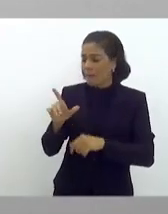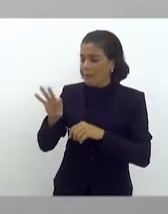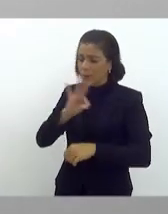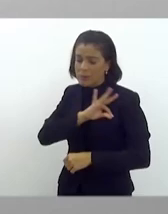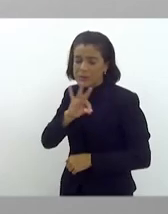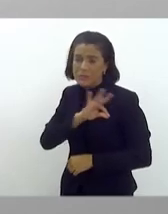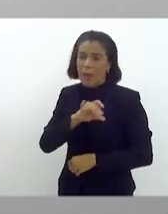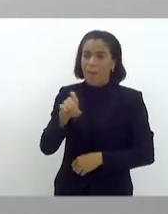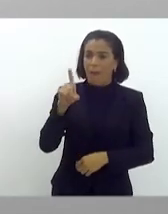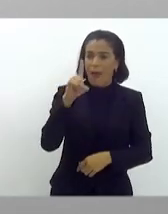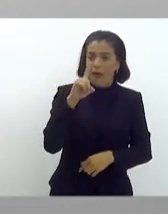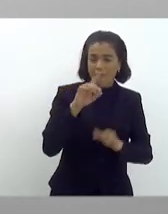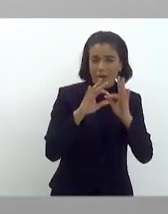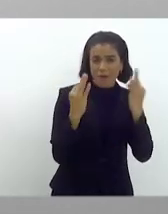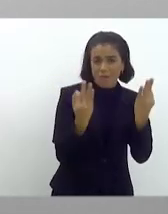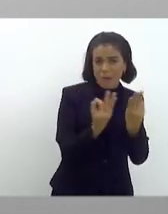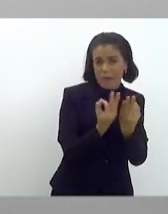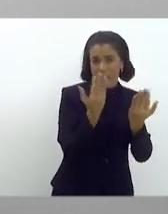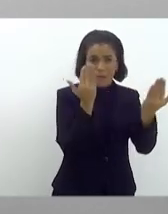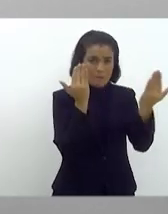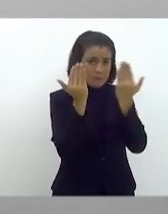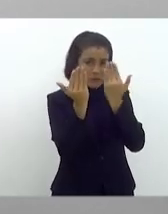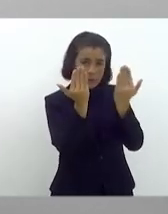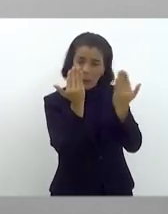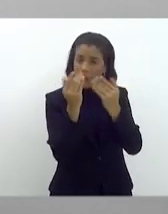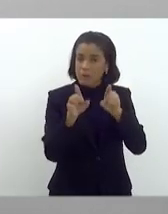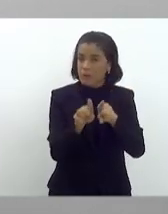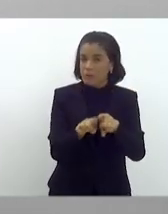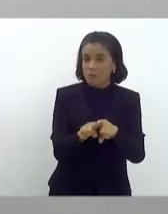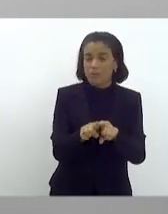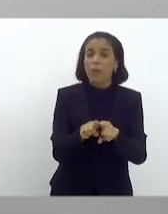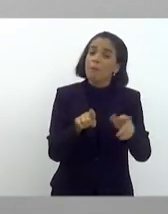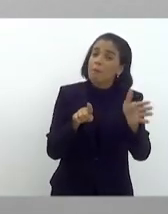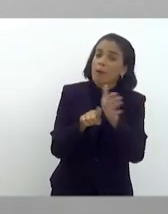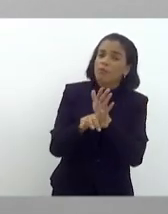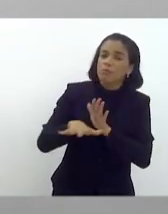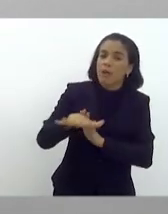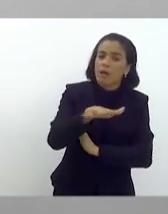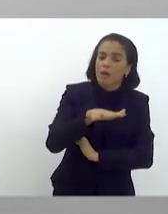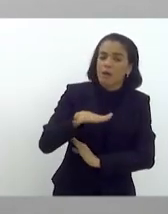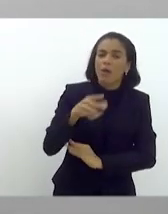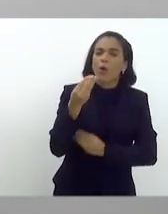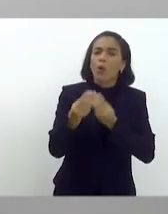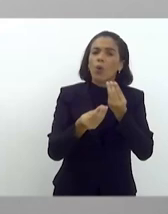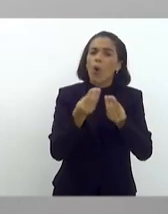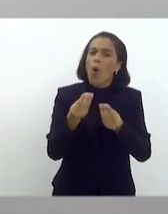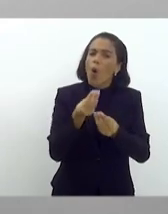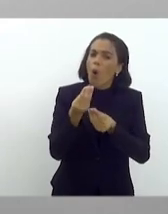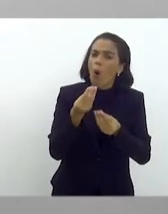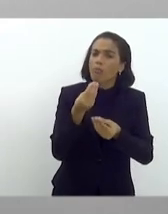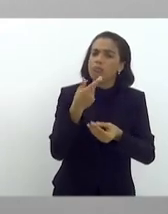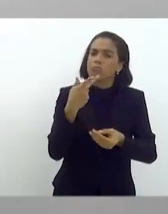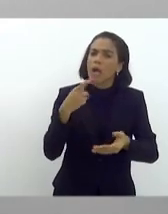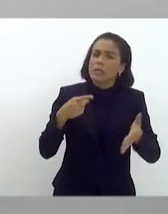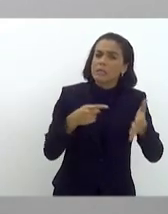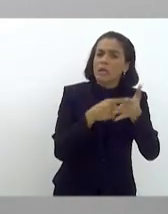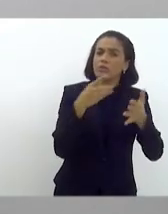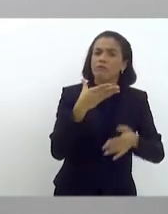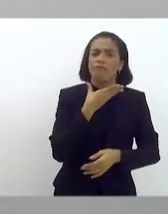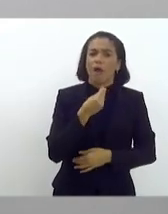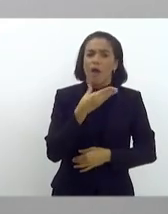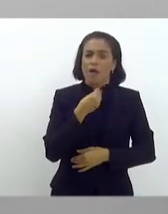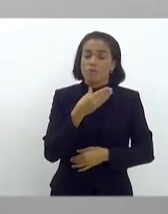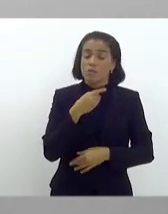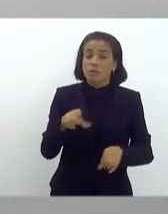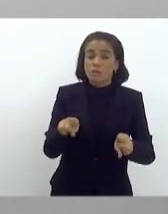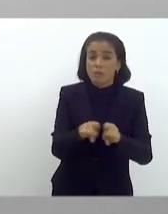para as mães psicológicos então a minha pergunta em geral é como combater nos seus falsas como trabalhar nossas mulheres para